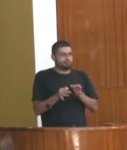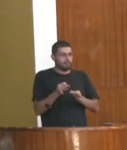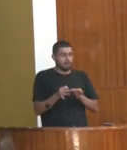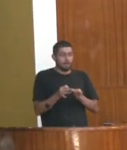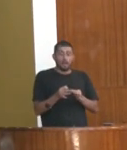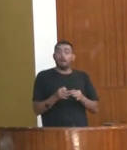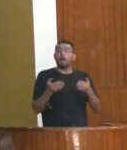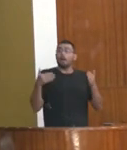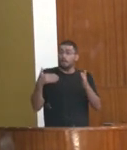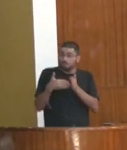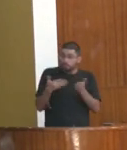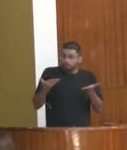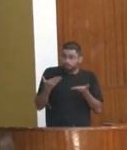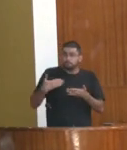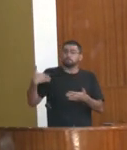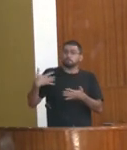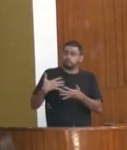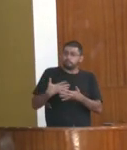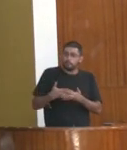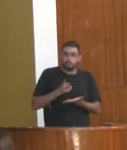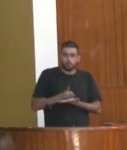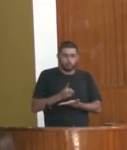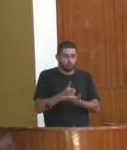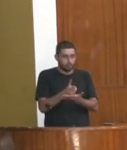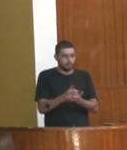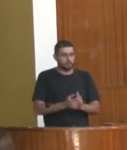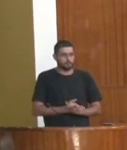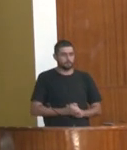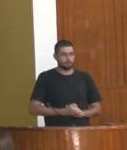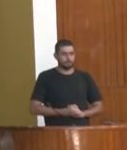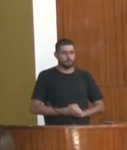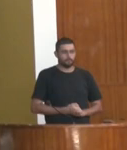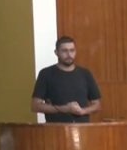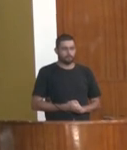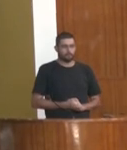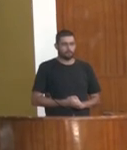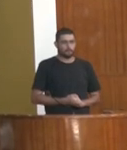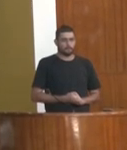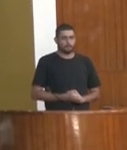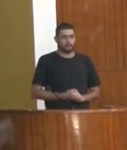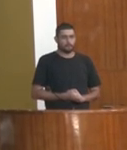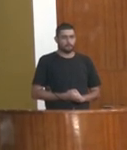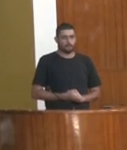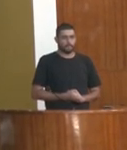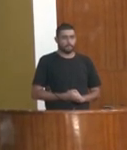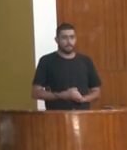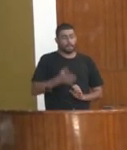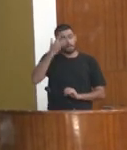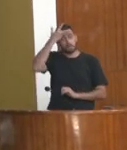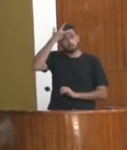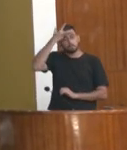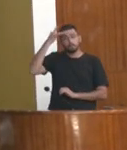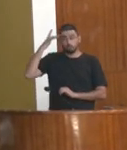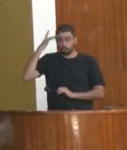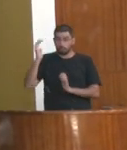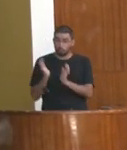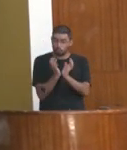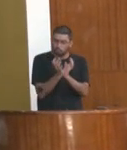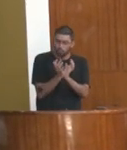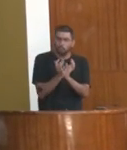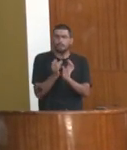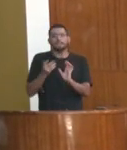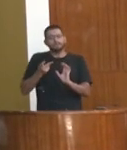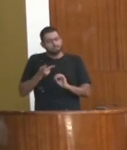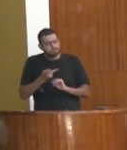até o presente momento na comissão, com as pessoas que procuram a comissão para ter orientação sobre